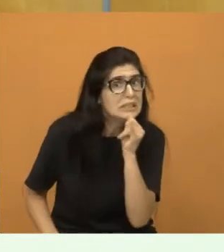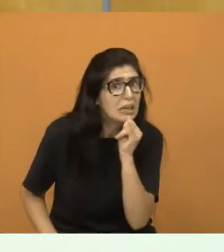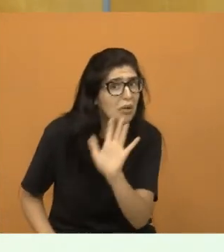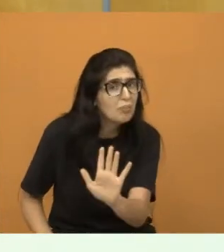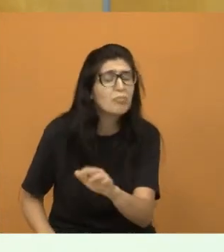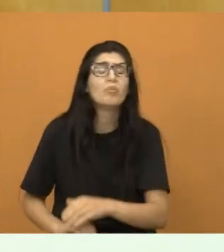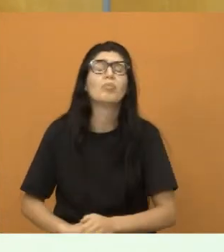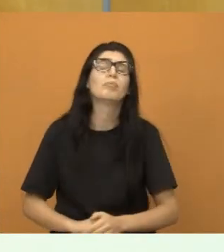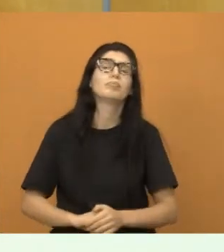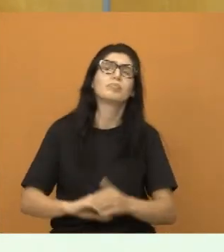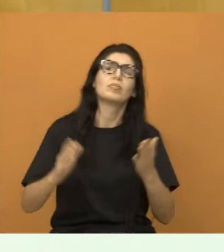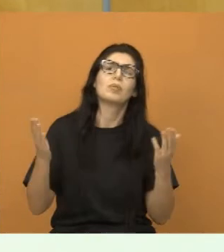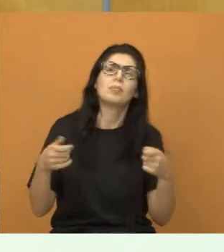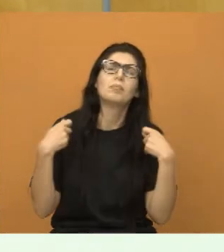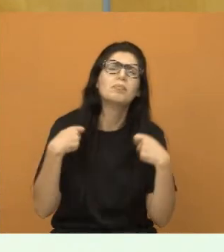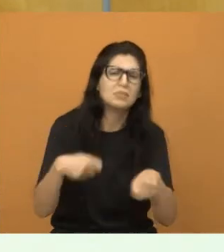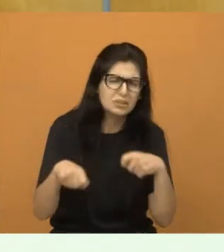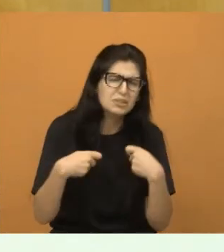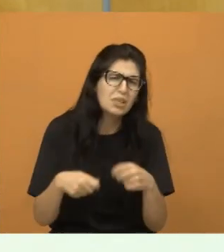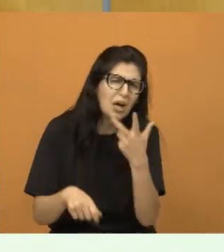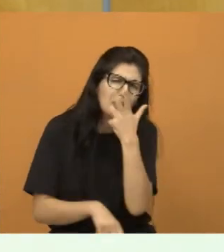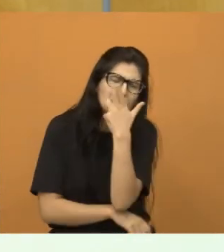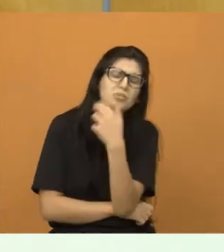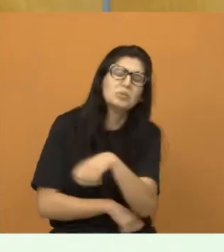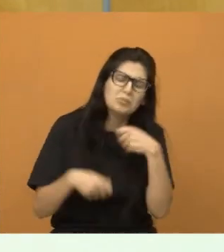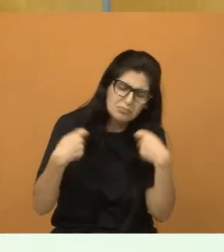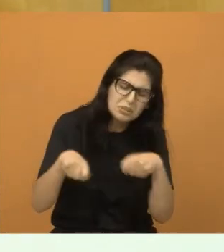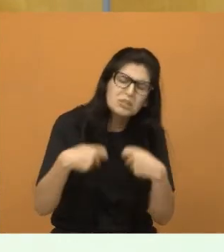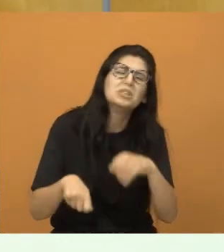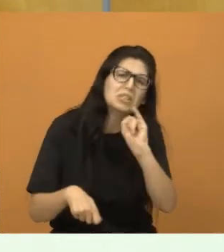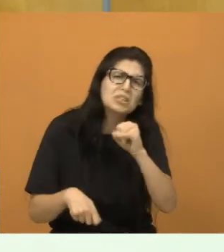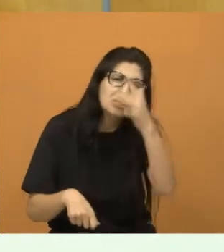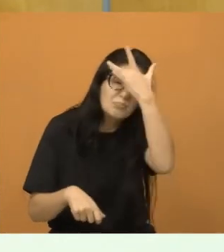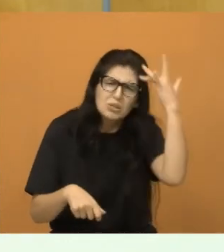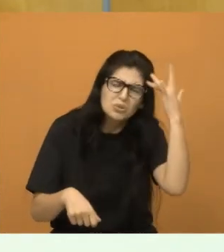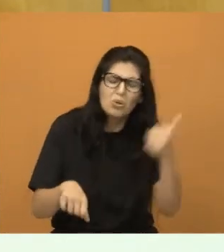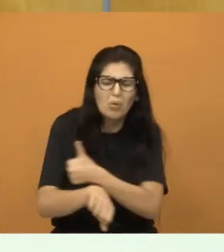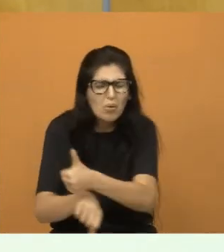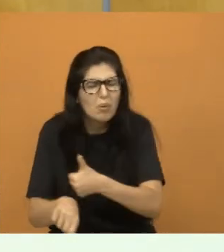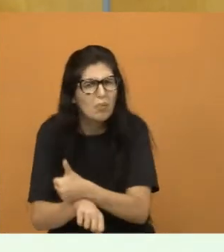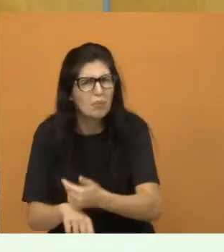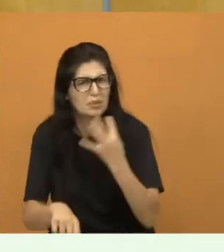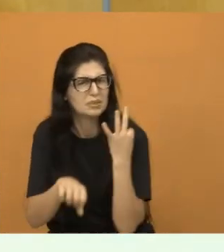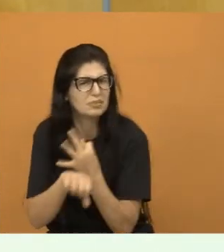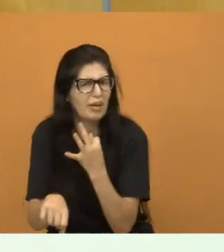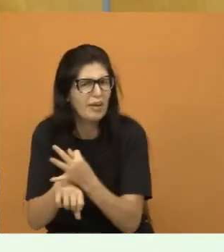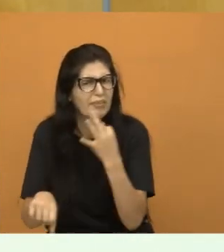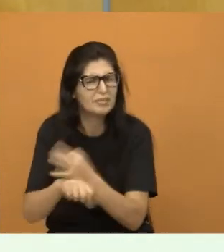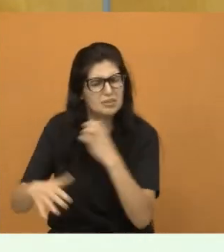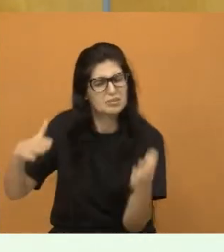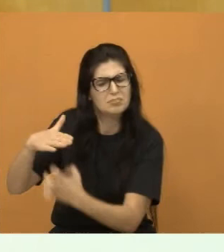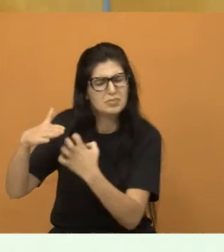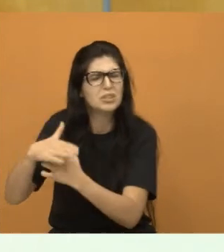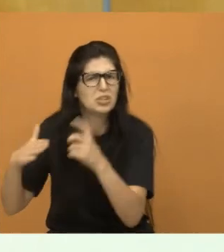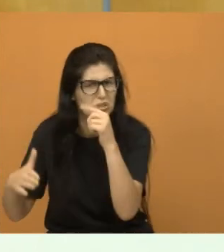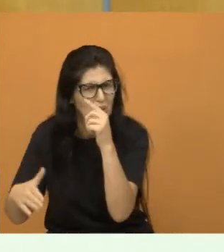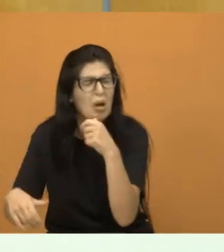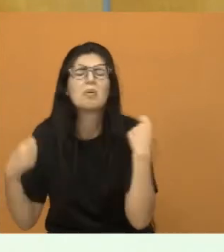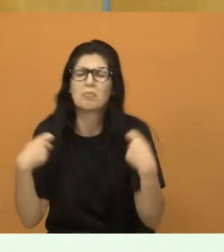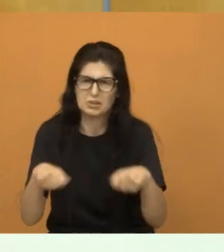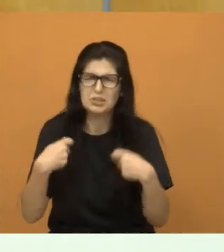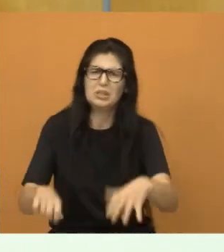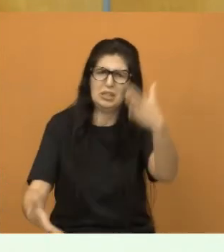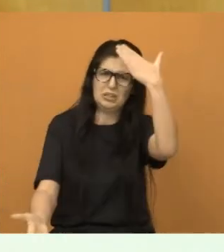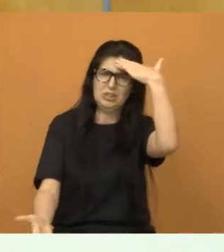o entendimento da necessidade de técnicos na instituição pública técnica, que é o SAI, e acreditando